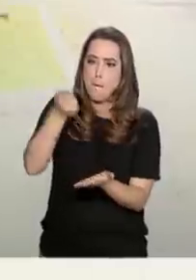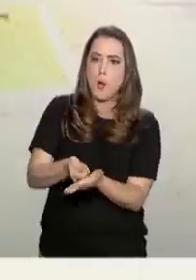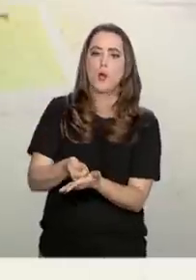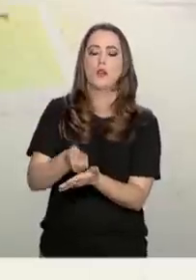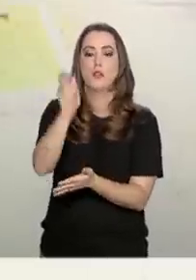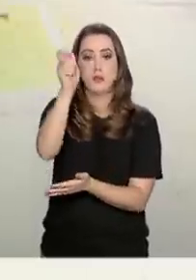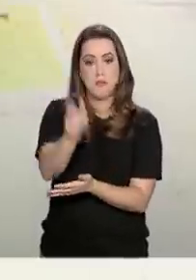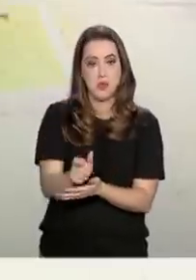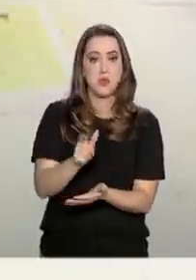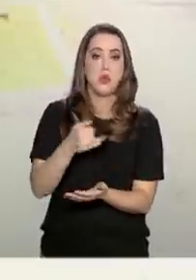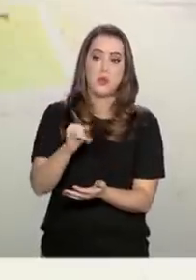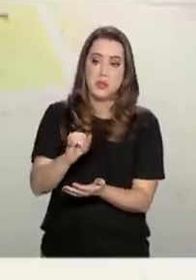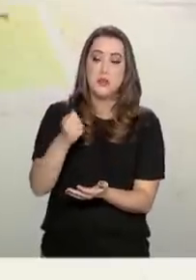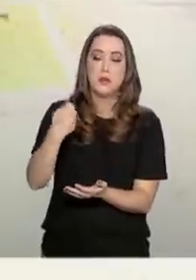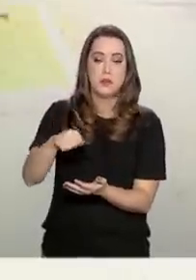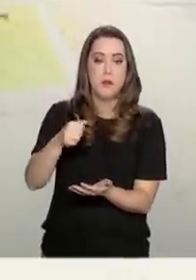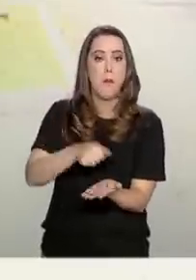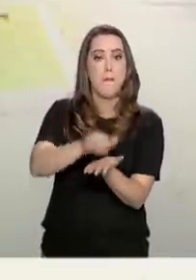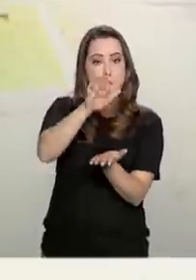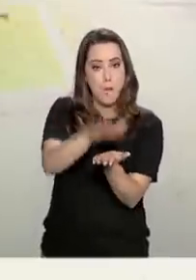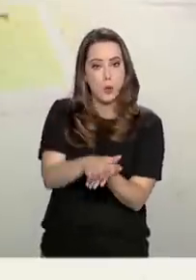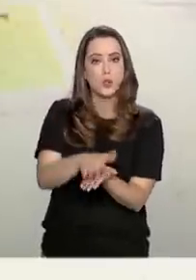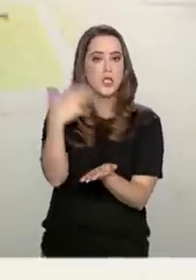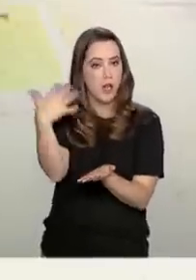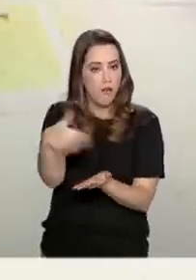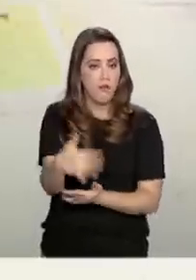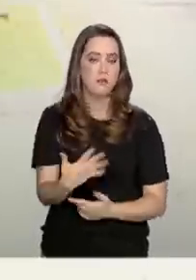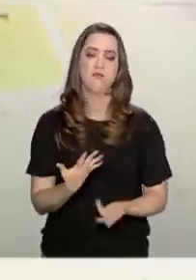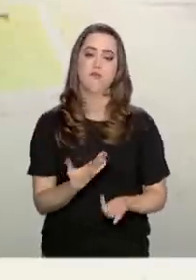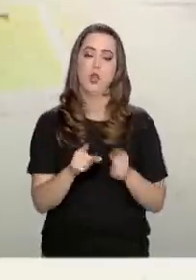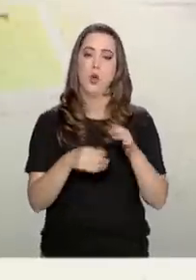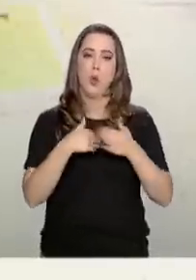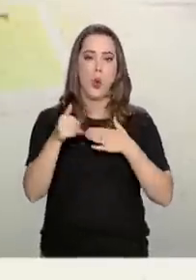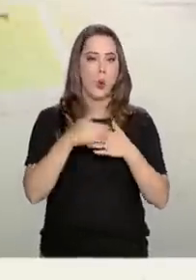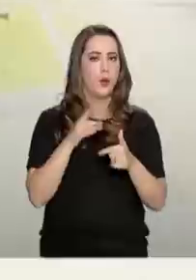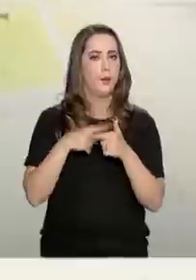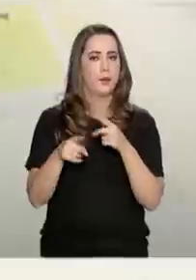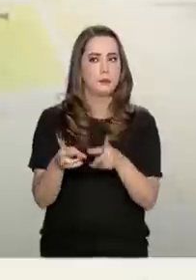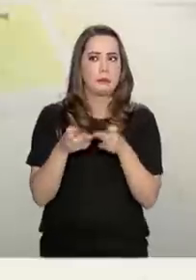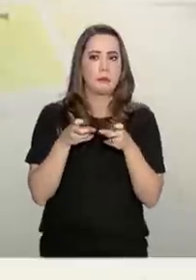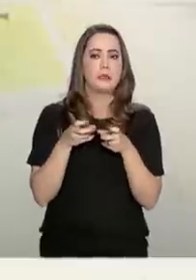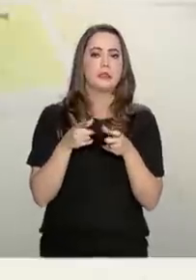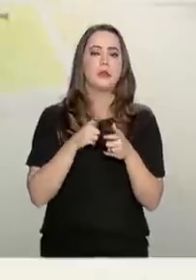multas severas. E disse também que qualquer situação de imperícia, imprudência